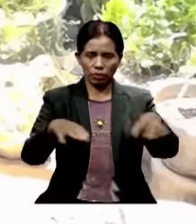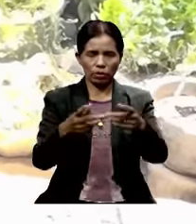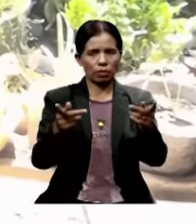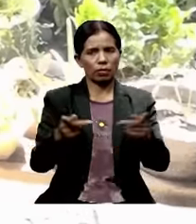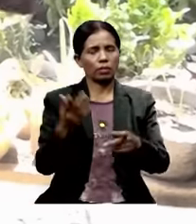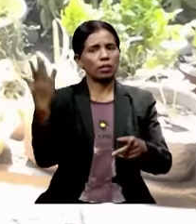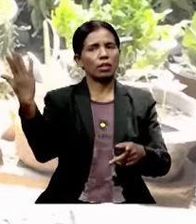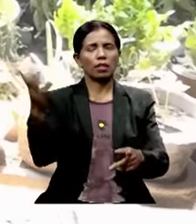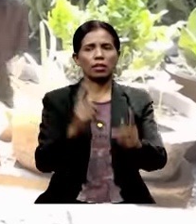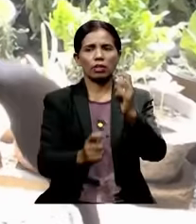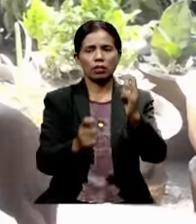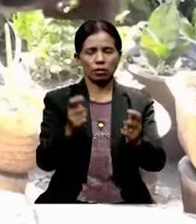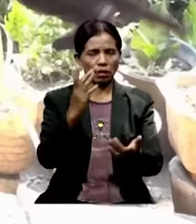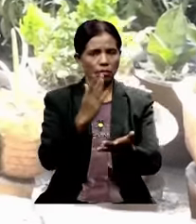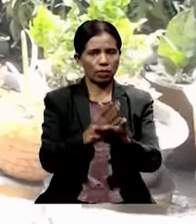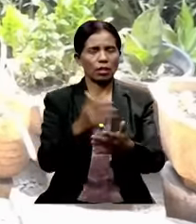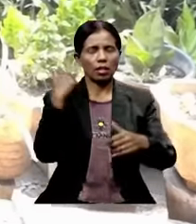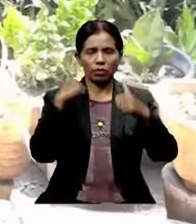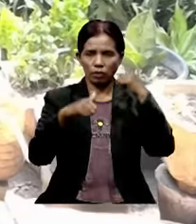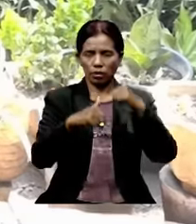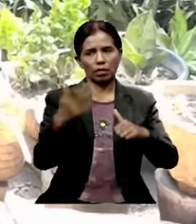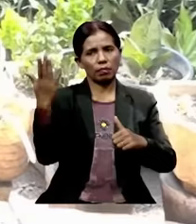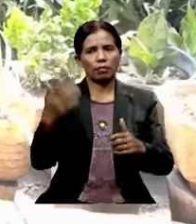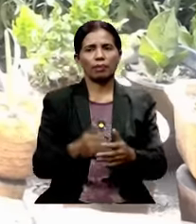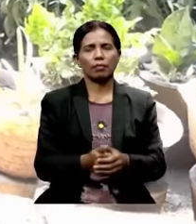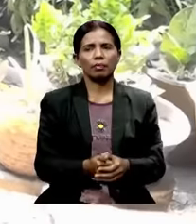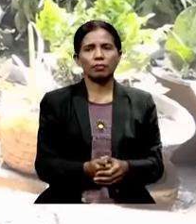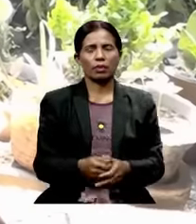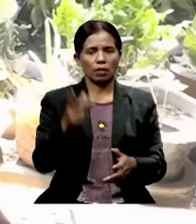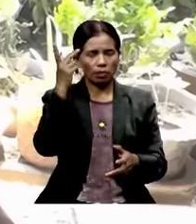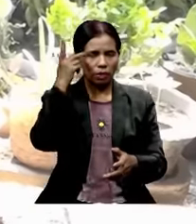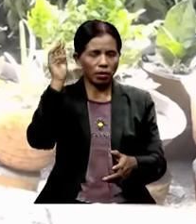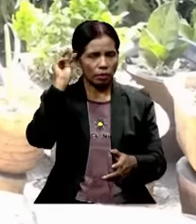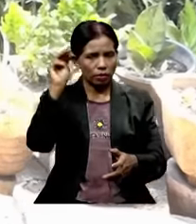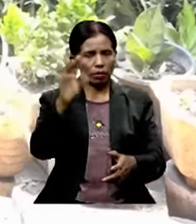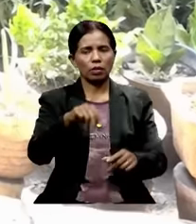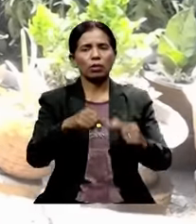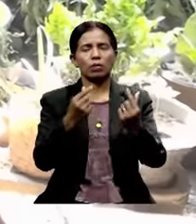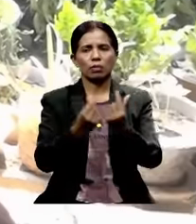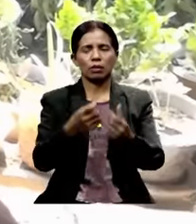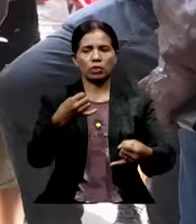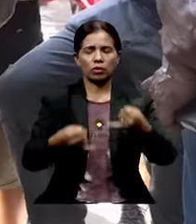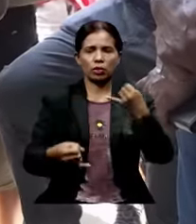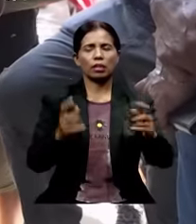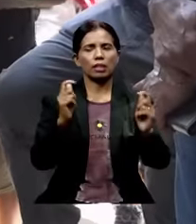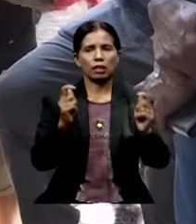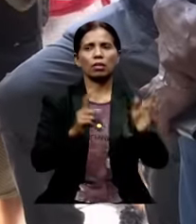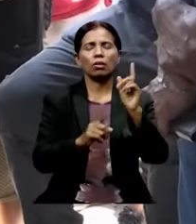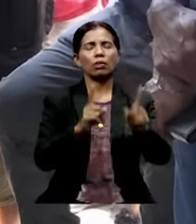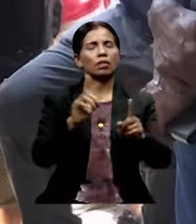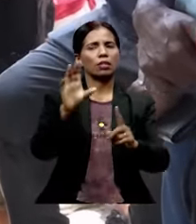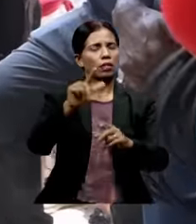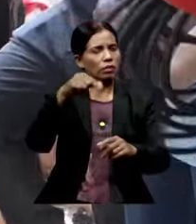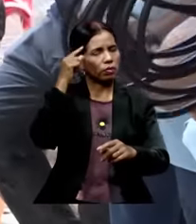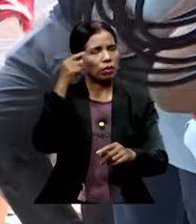di hein tribunal suspende oficialmente atividade refere. Ho intervención primer-ministro ni a ne, equipa oficial justicia tenta clarifica, mai bi se fi governo